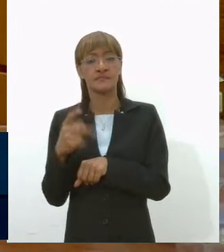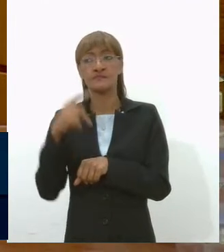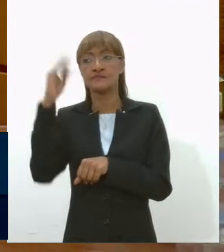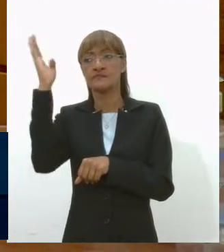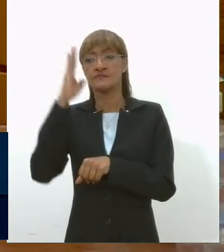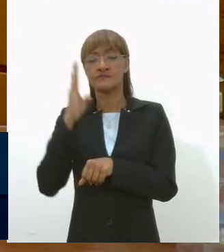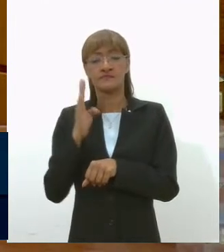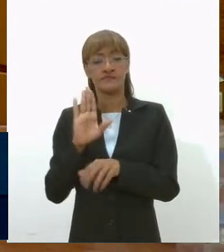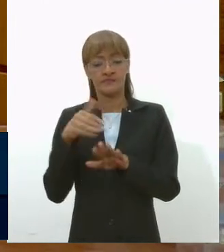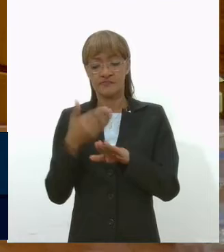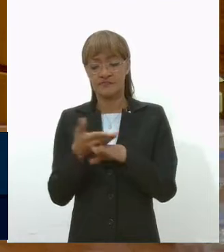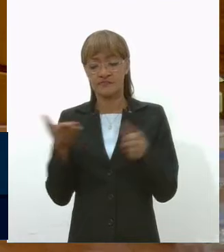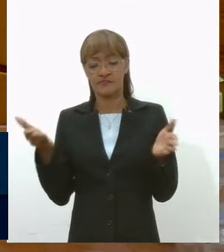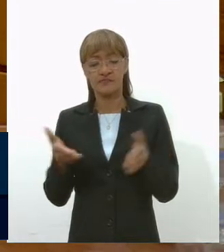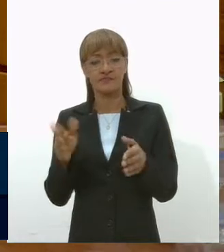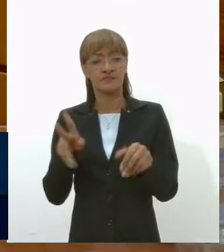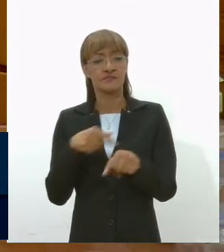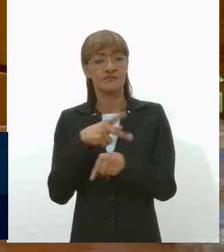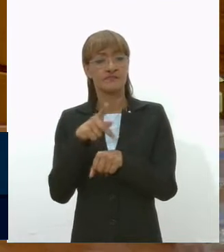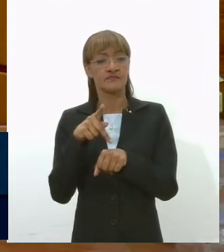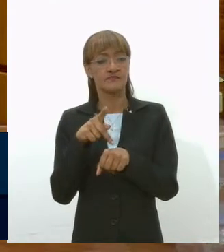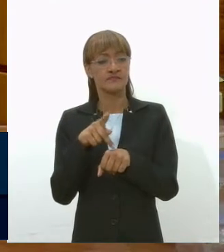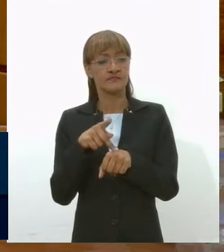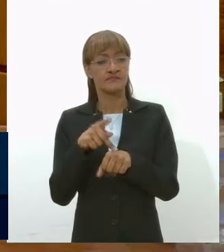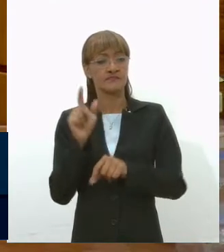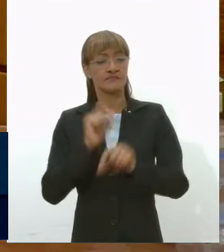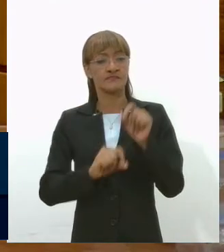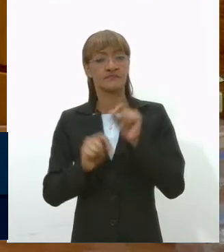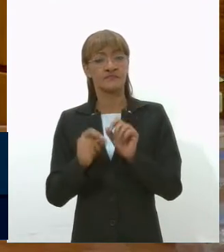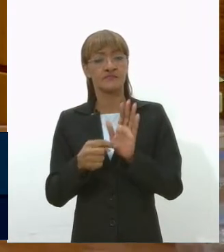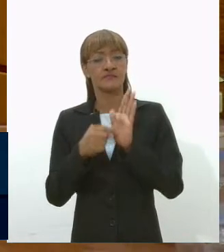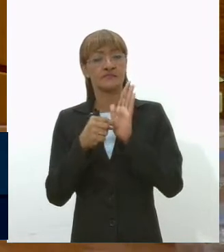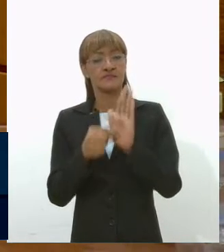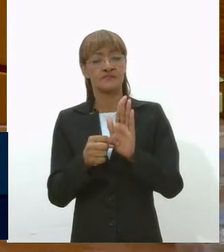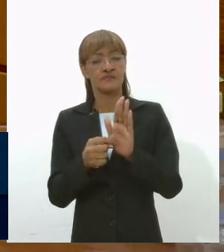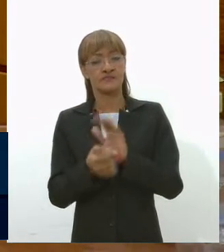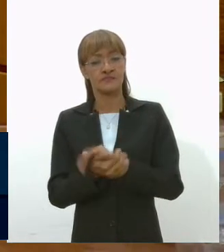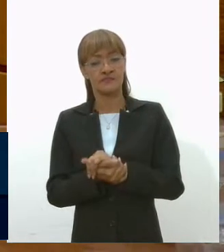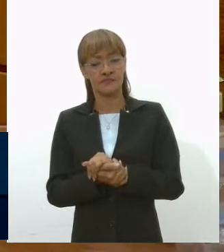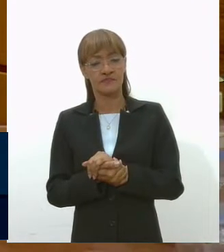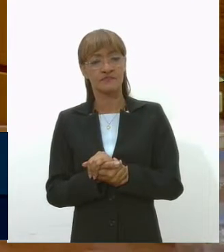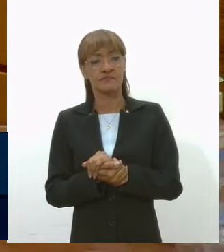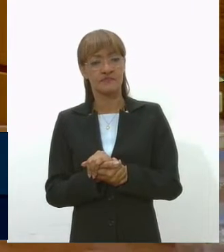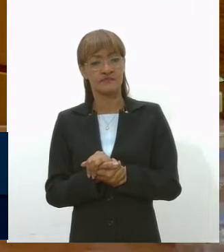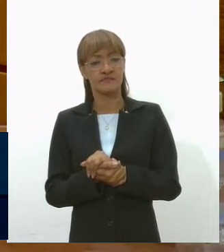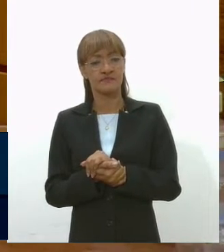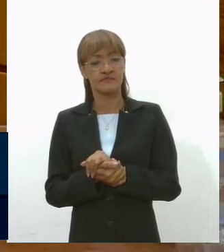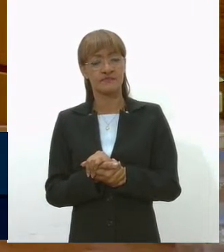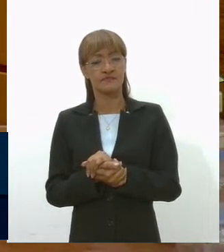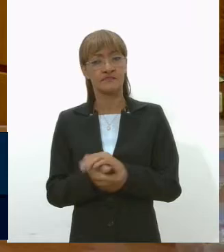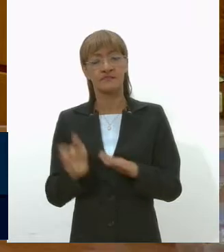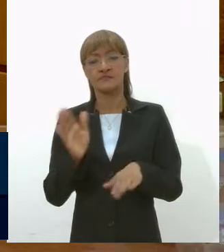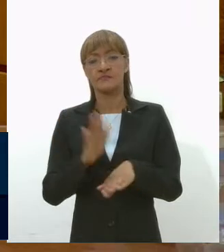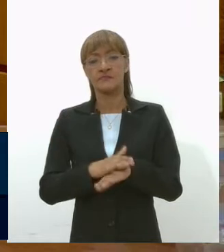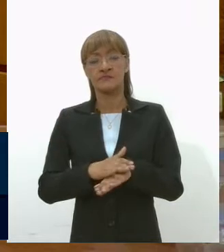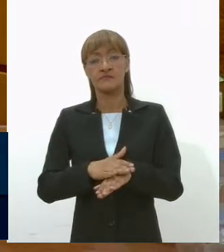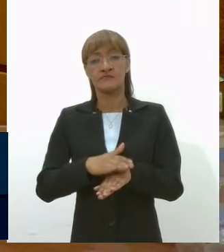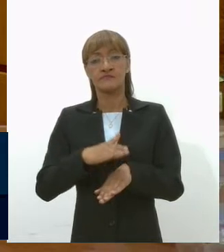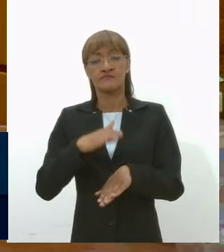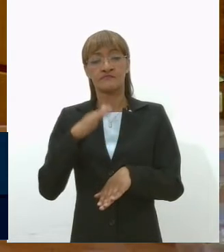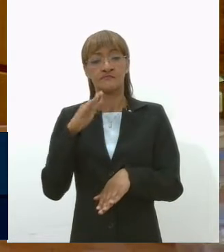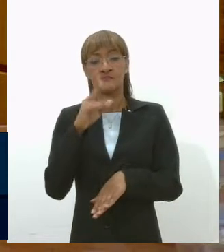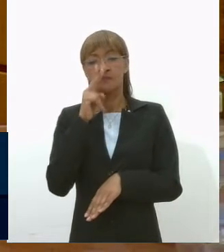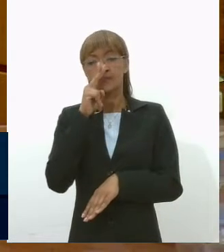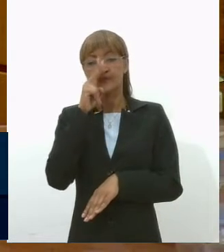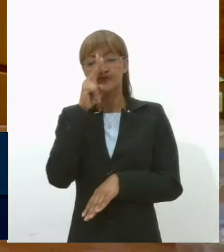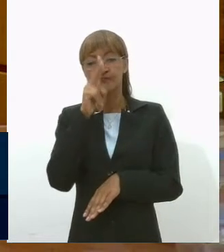um dos países que figura como sendo uma das nações com maiores índices de exclusão